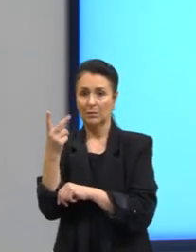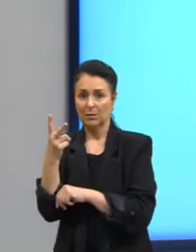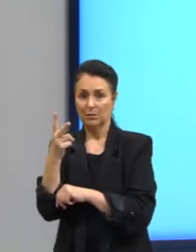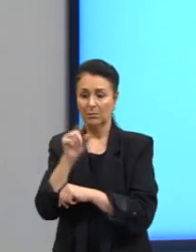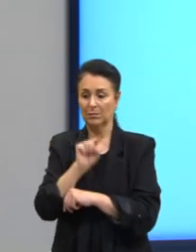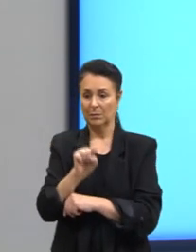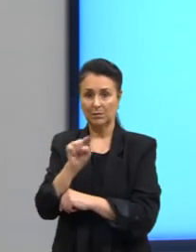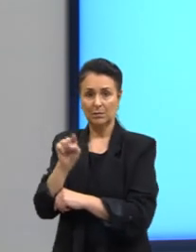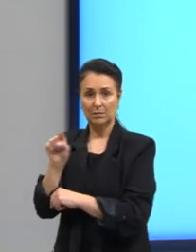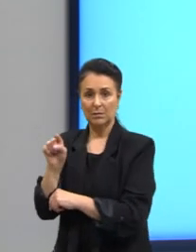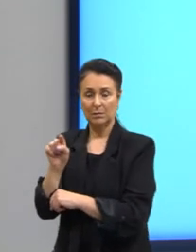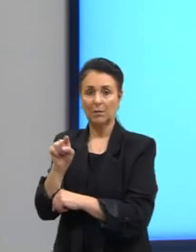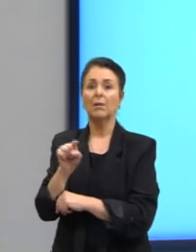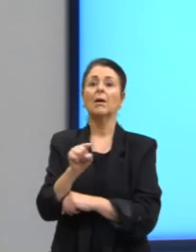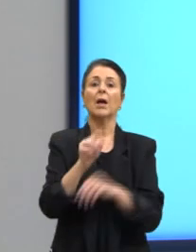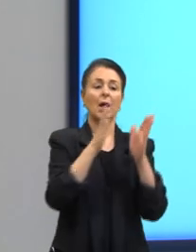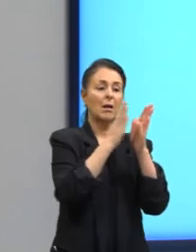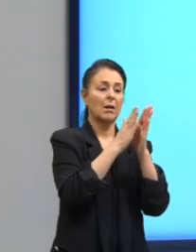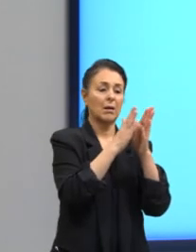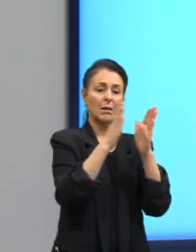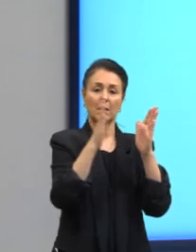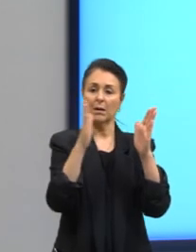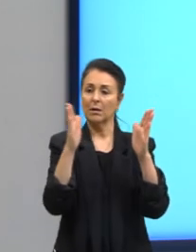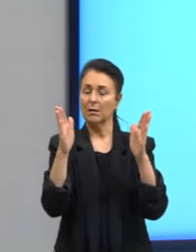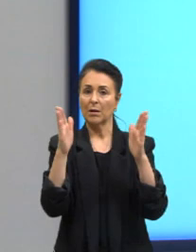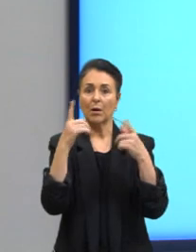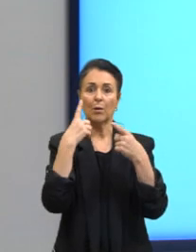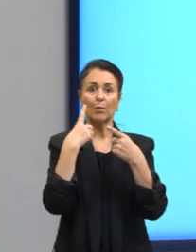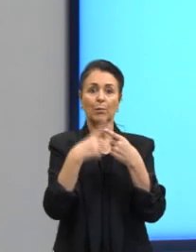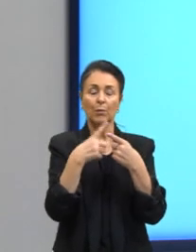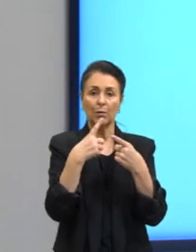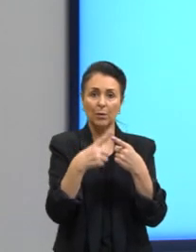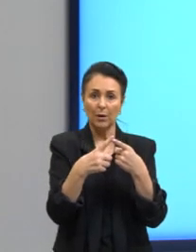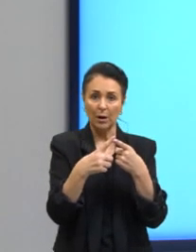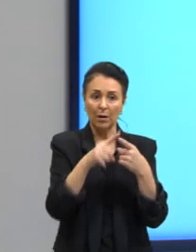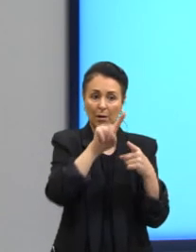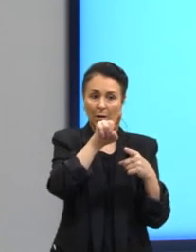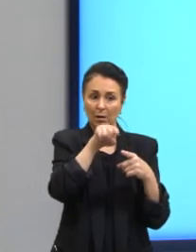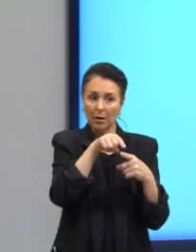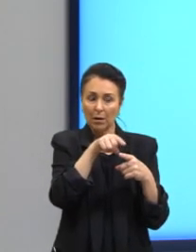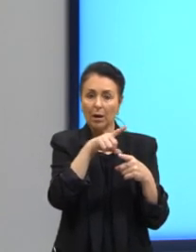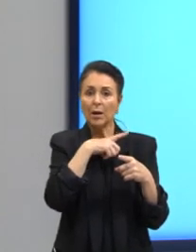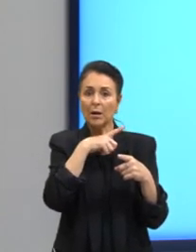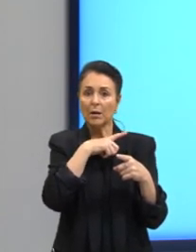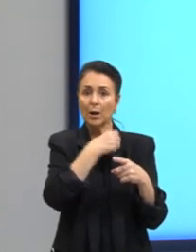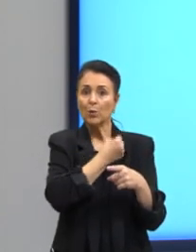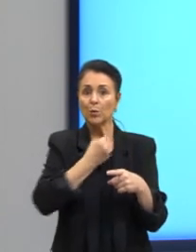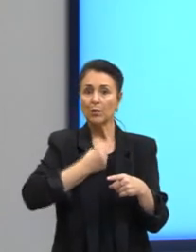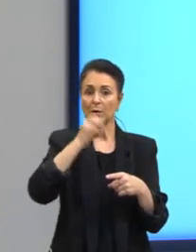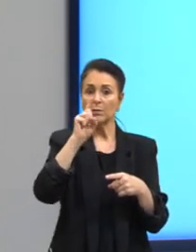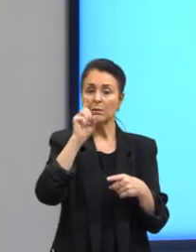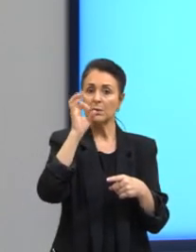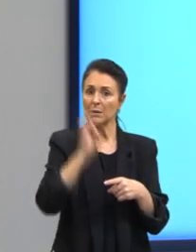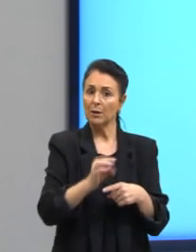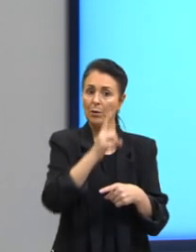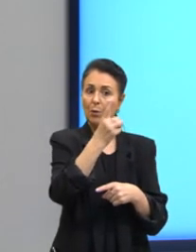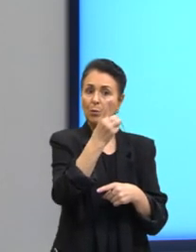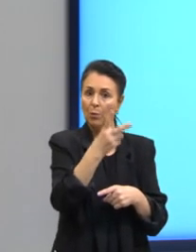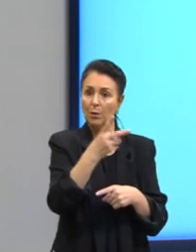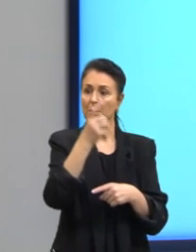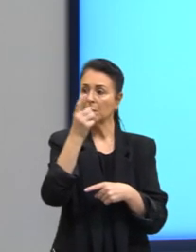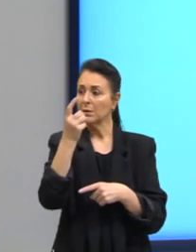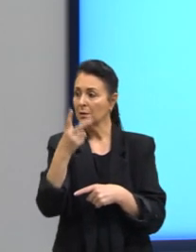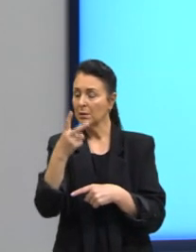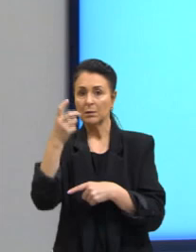12... É periódica Note que na sua parte decimal existe um período que é o número 12 que